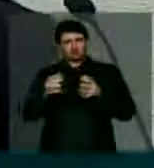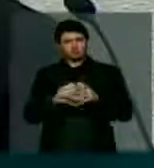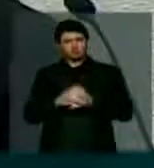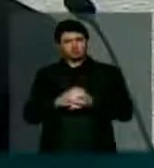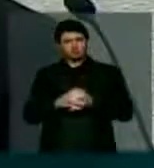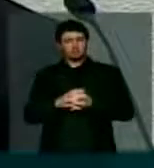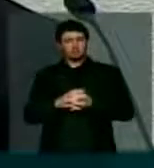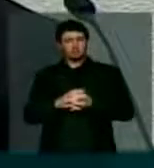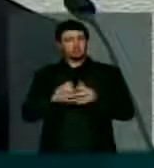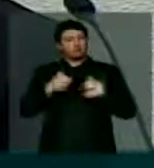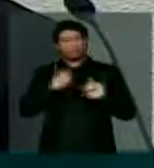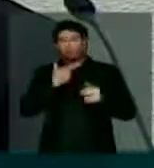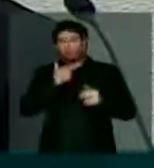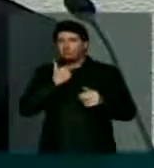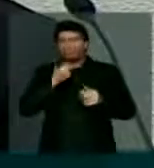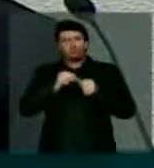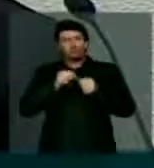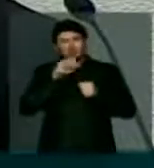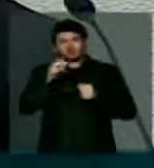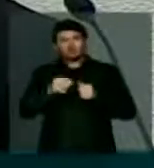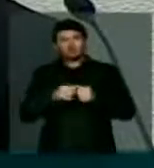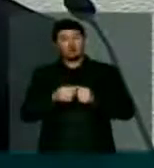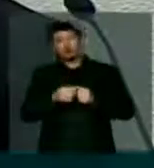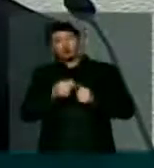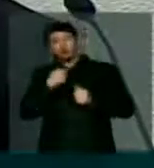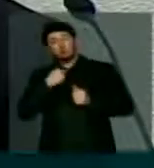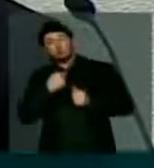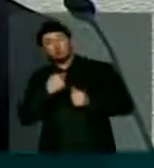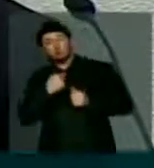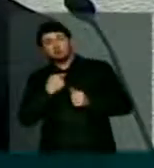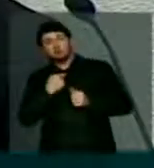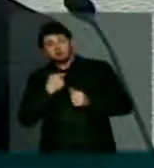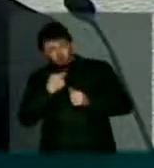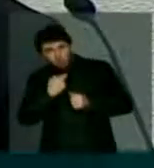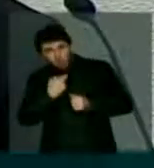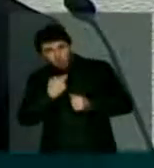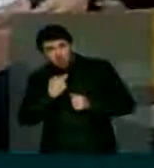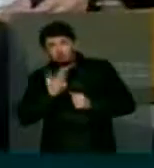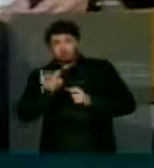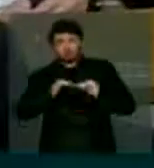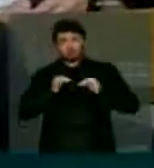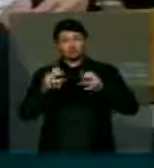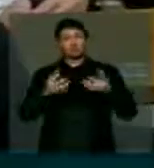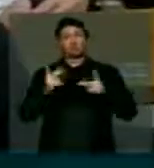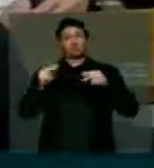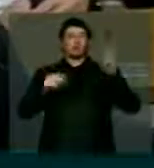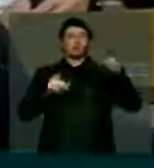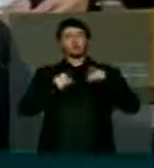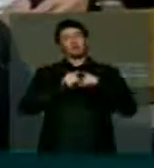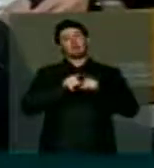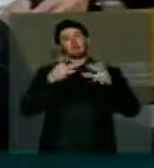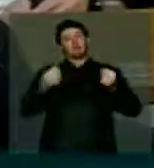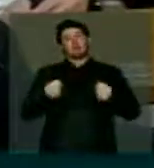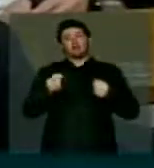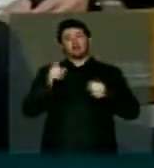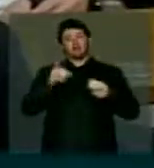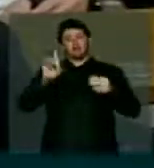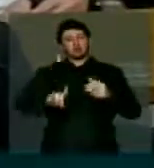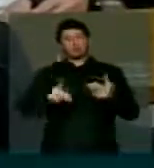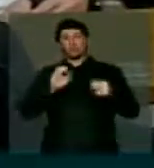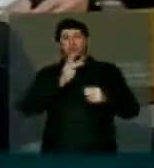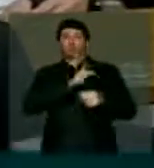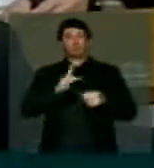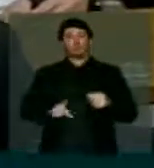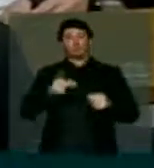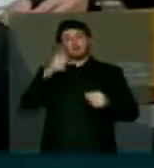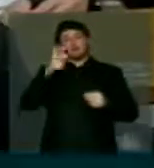posso fazer esse juízo de valor, deputado. Ah, é? Eu não posso fazer isso. Mas então o senhor também não estava preparado, como eles não estão preparados para assumir a diretoria ou a